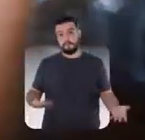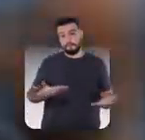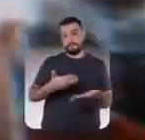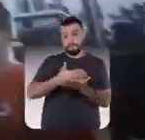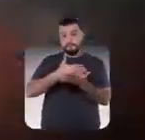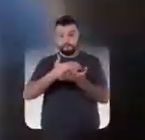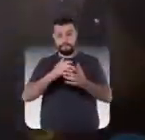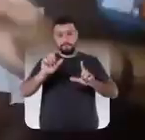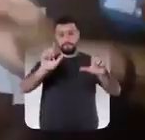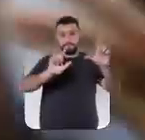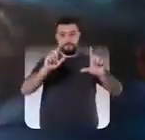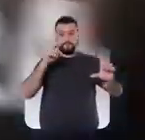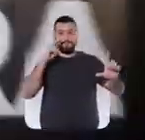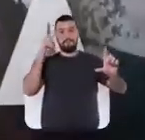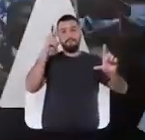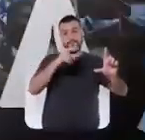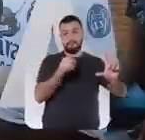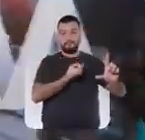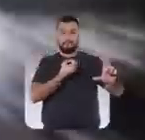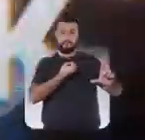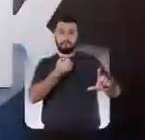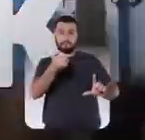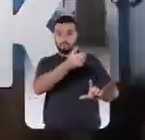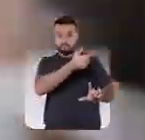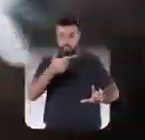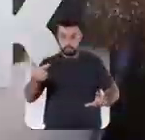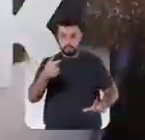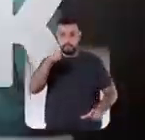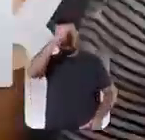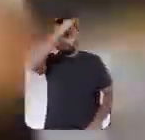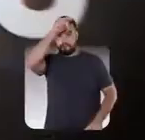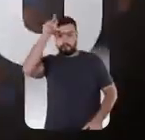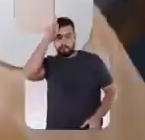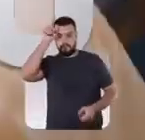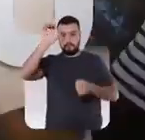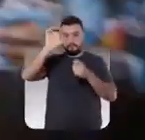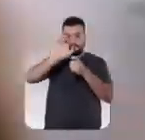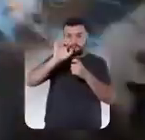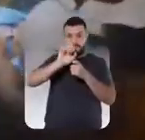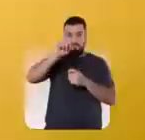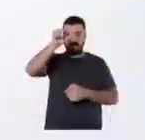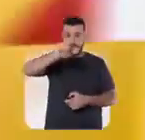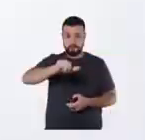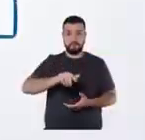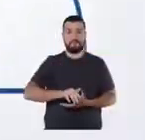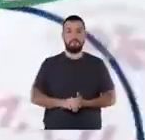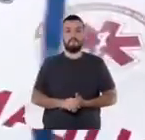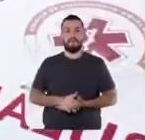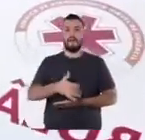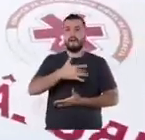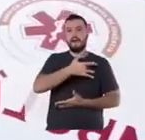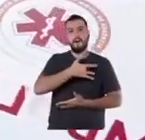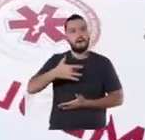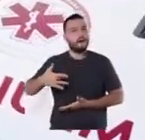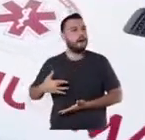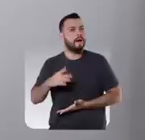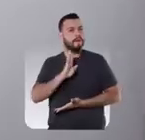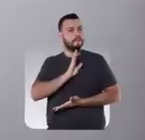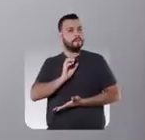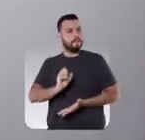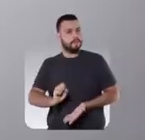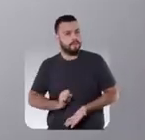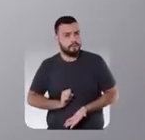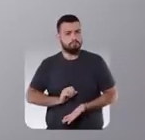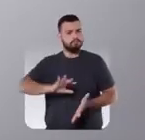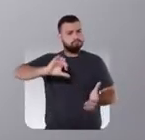Está entrando no ar o programa do 12. Prefeito é Eric de novo. A saúde de Balsas viveu uma